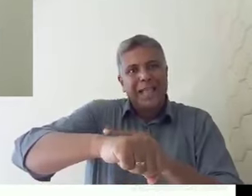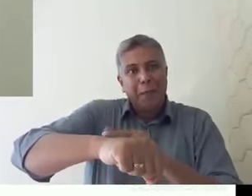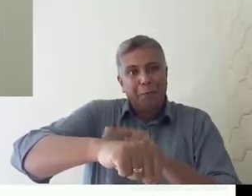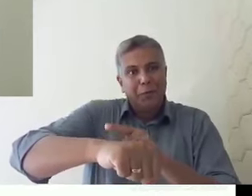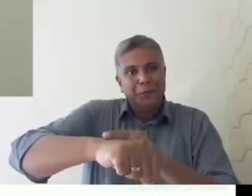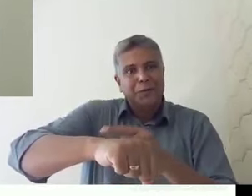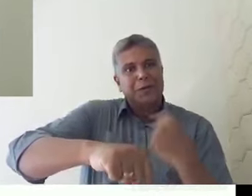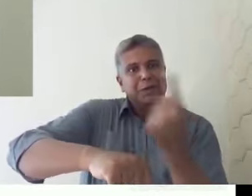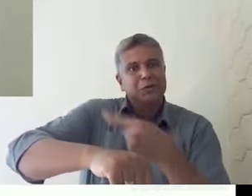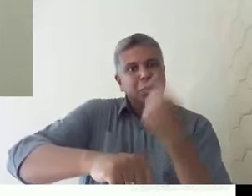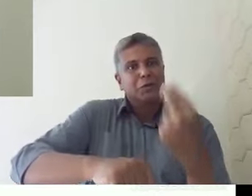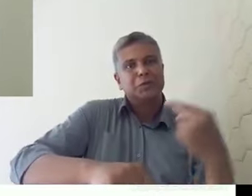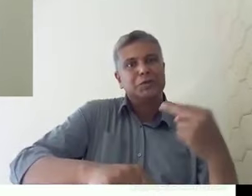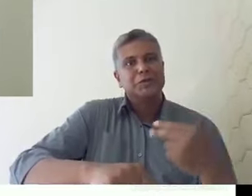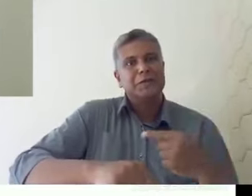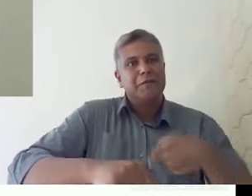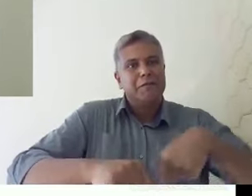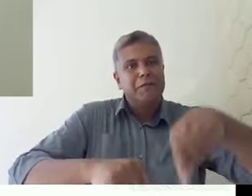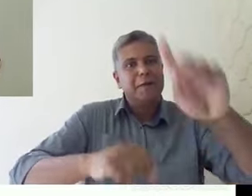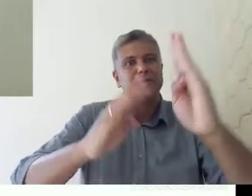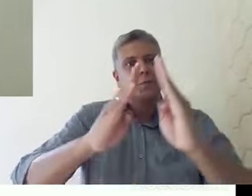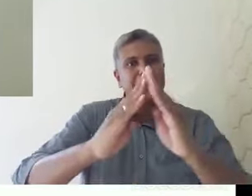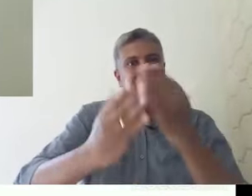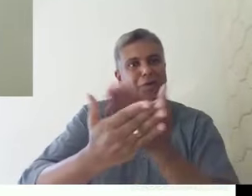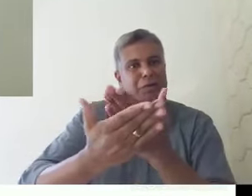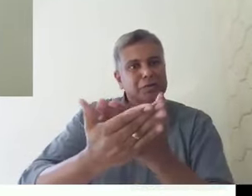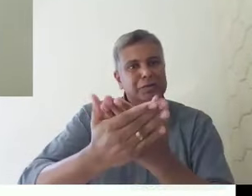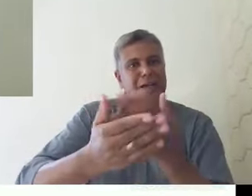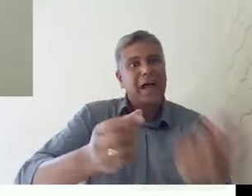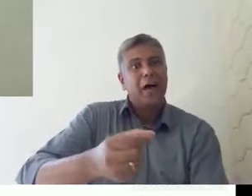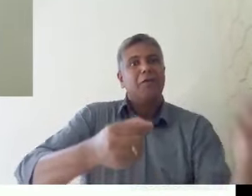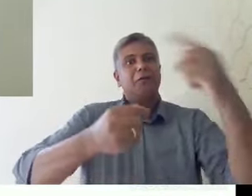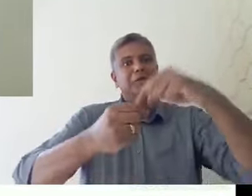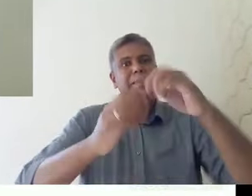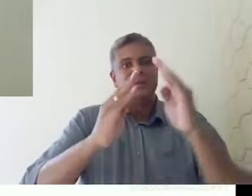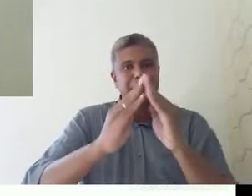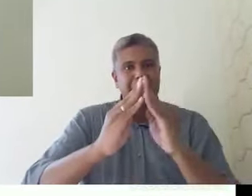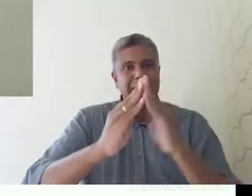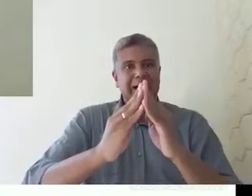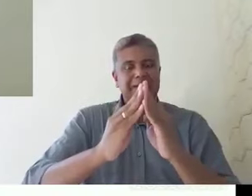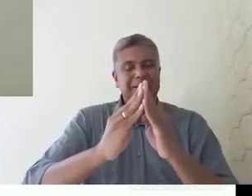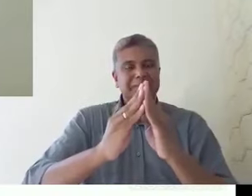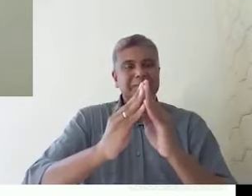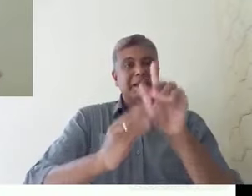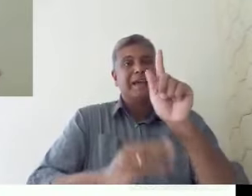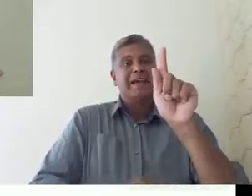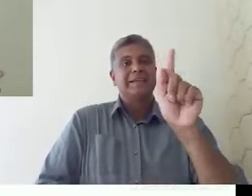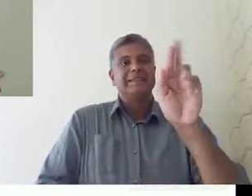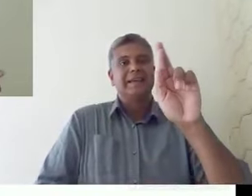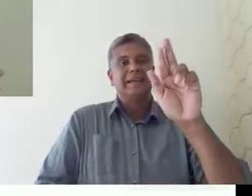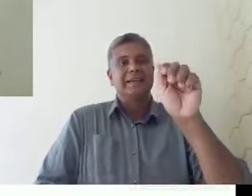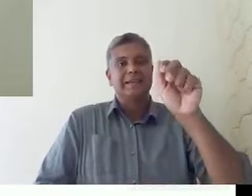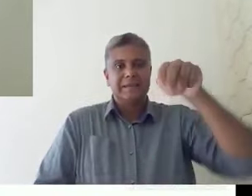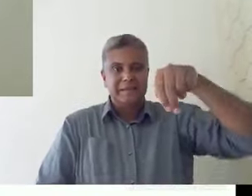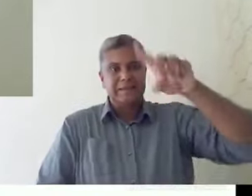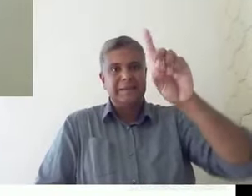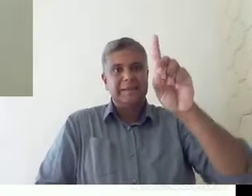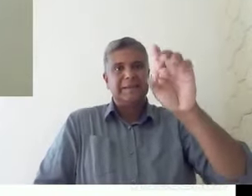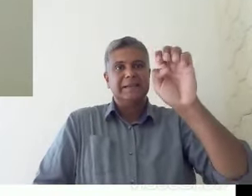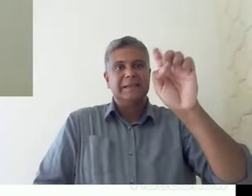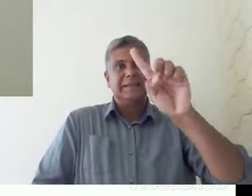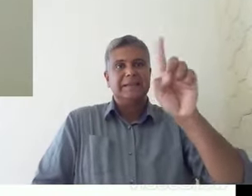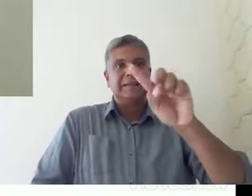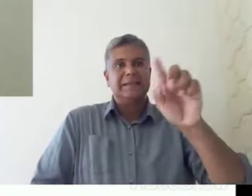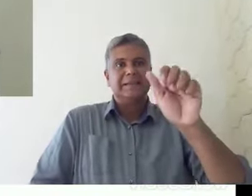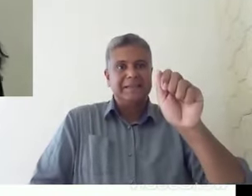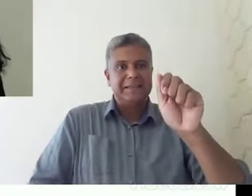para ir para o trabalho, para ir para a escola. Essa grandeza, como eu já falei aqui algumas vezes,